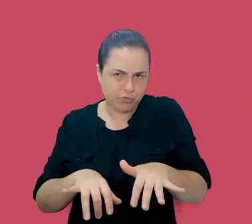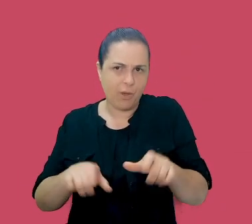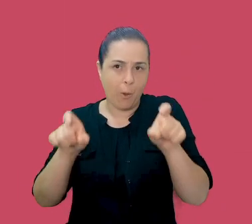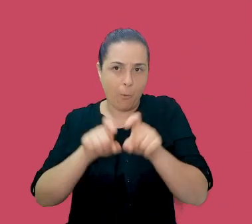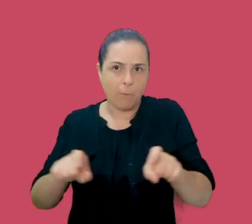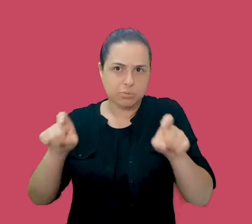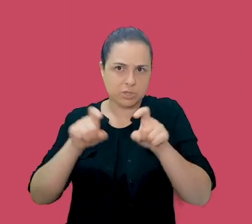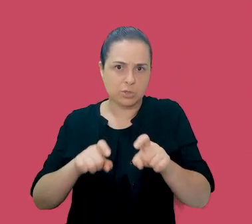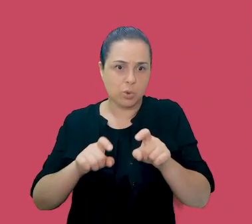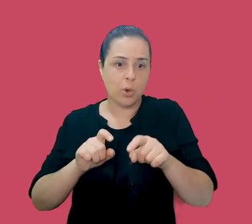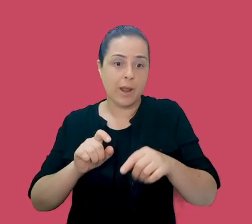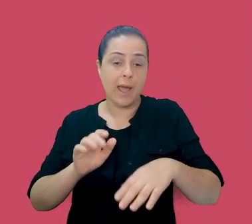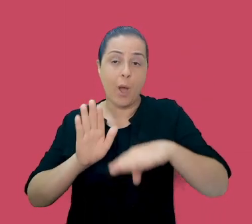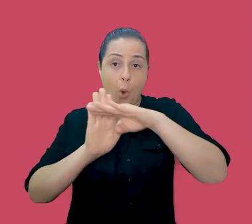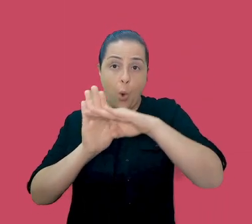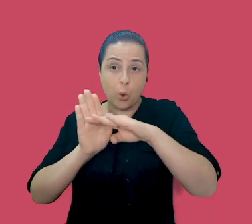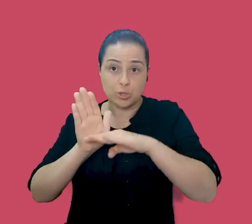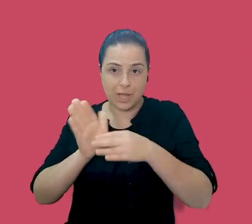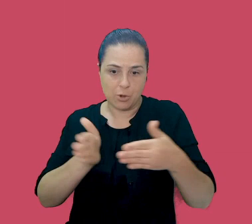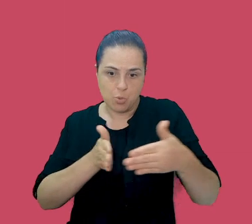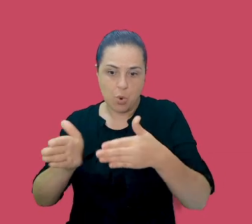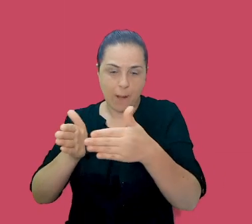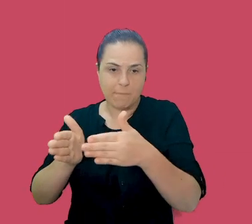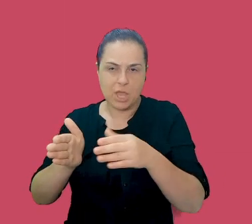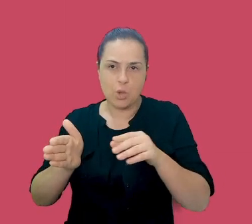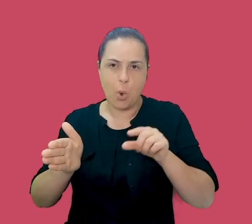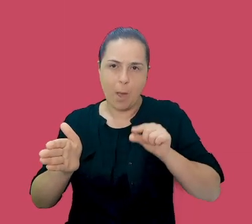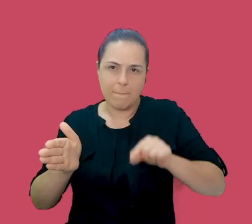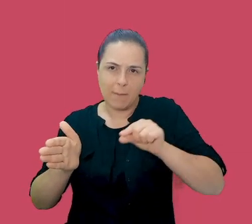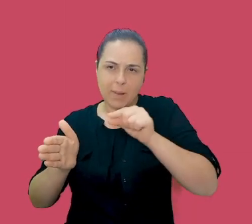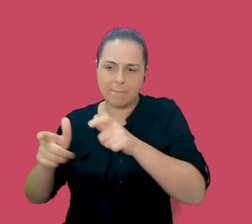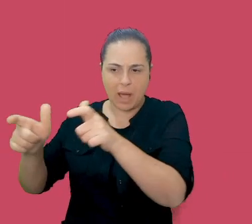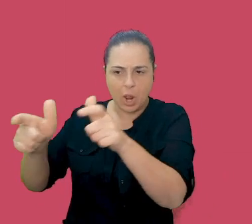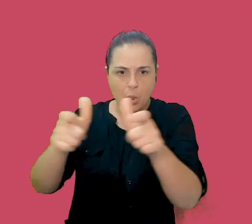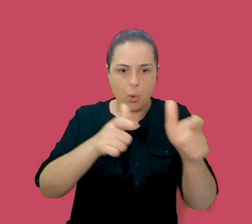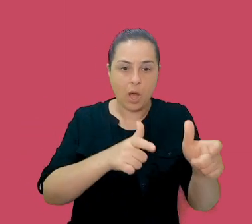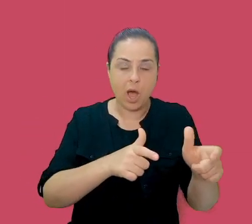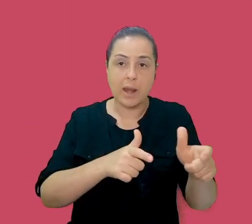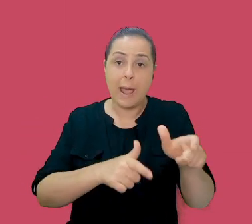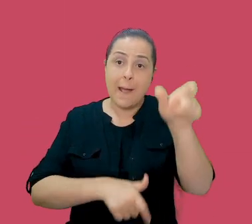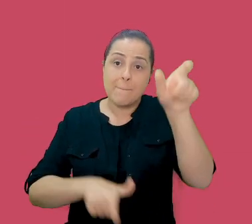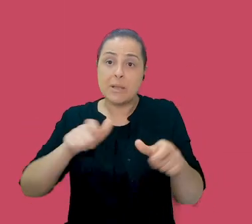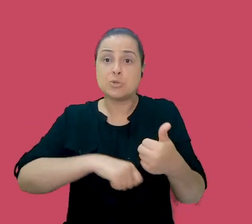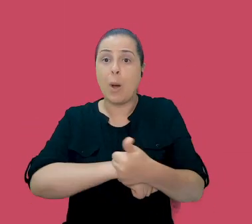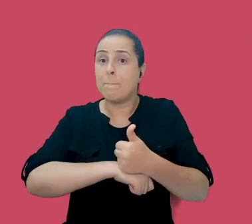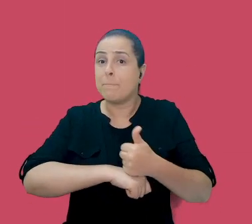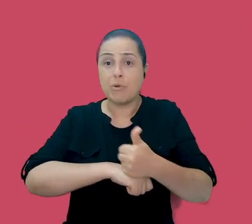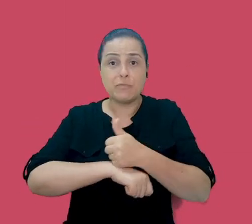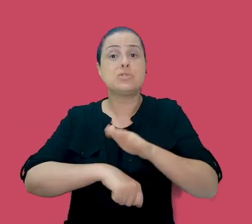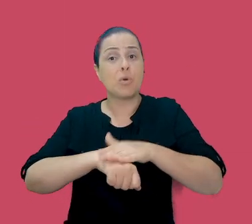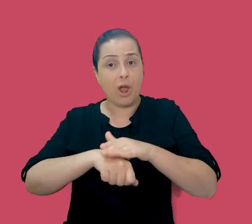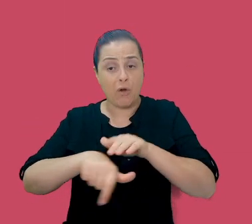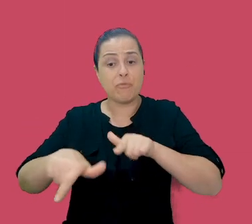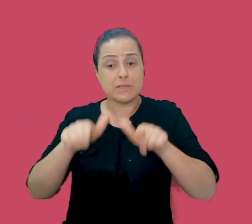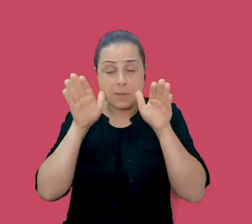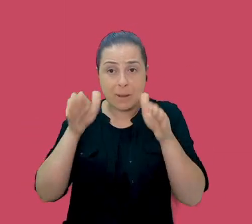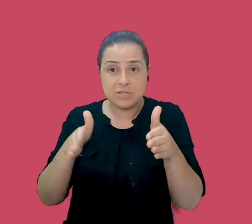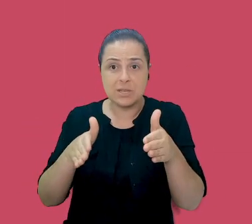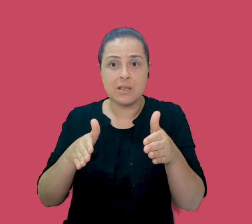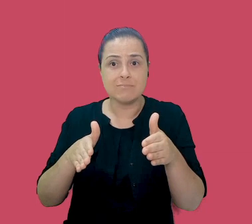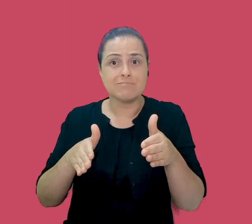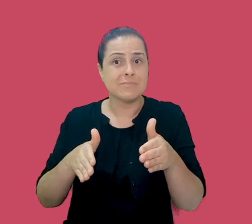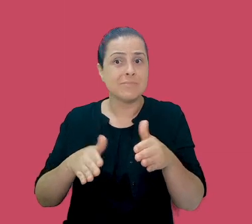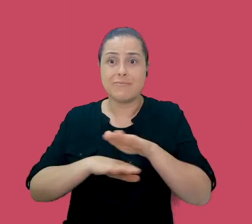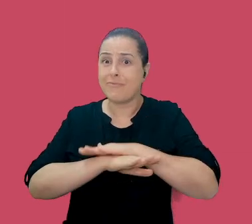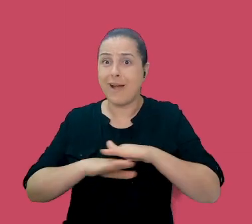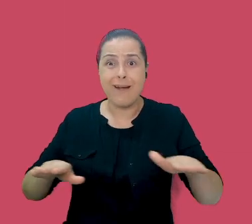ganham a vida, gente, fazendo roteiro de viagem. Acabou, simplesmente acabou. Assim, para os próximos 2 anos